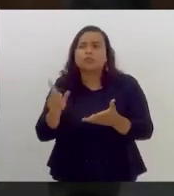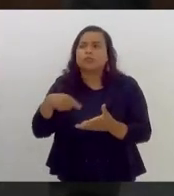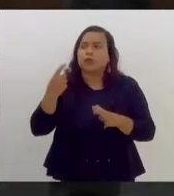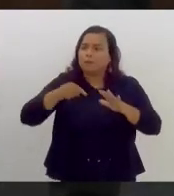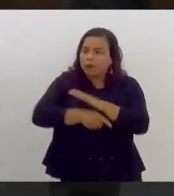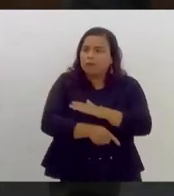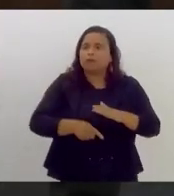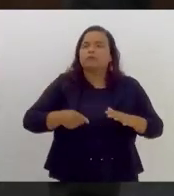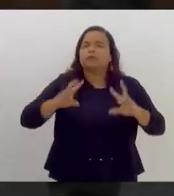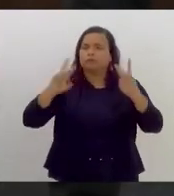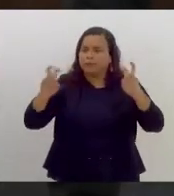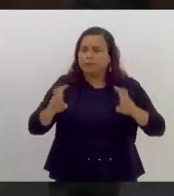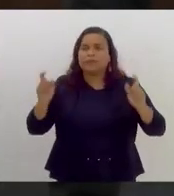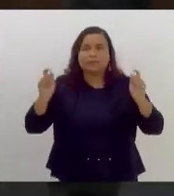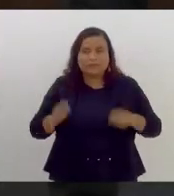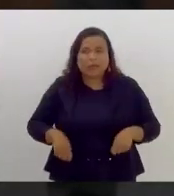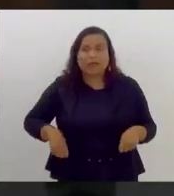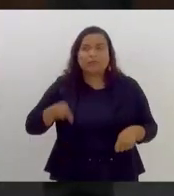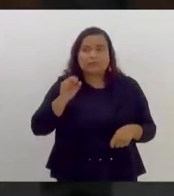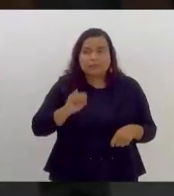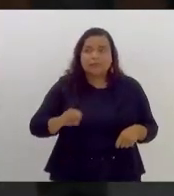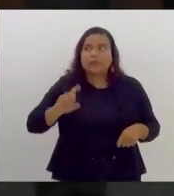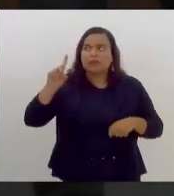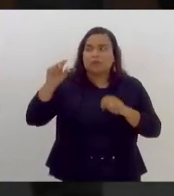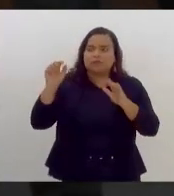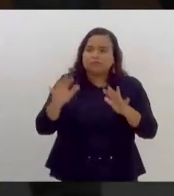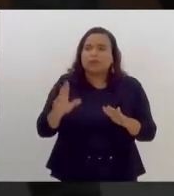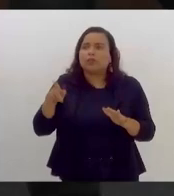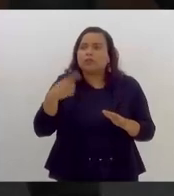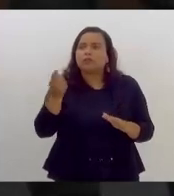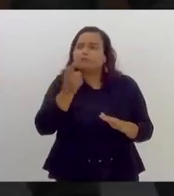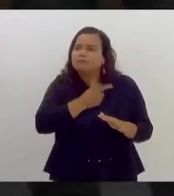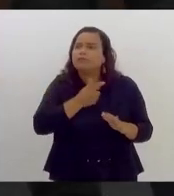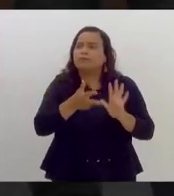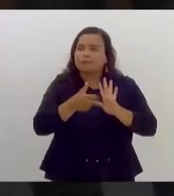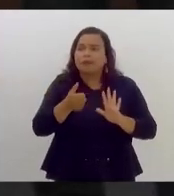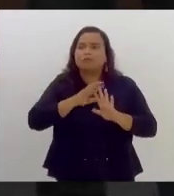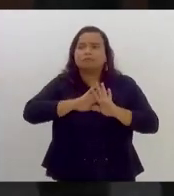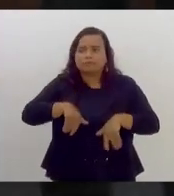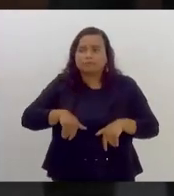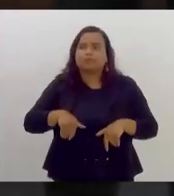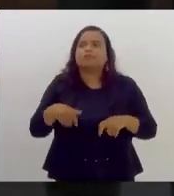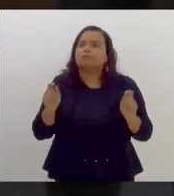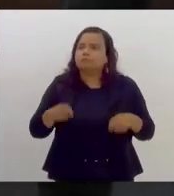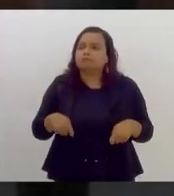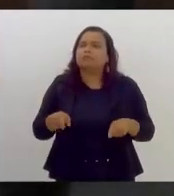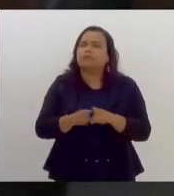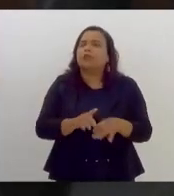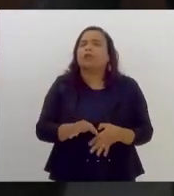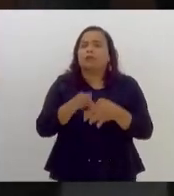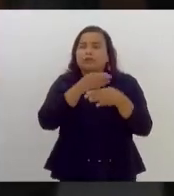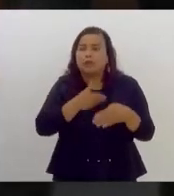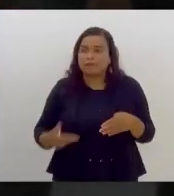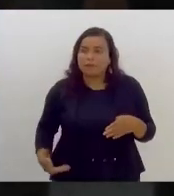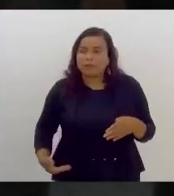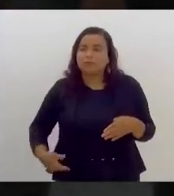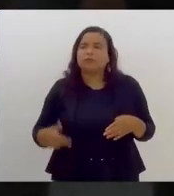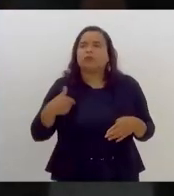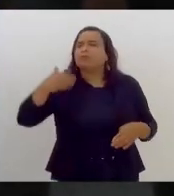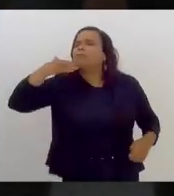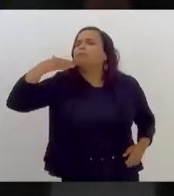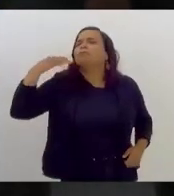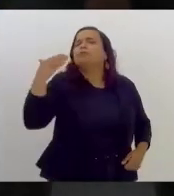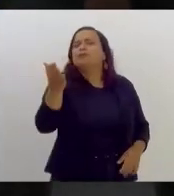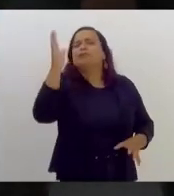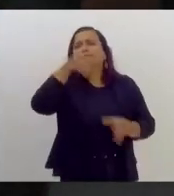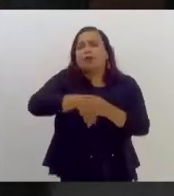assuntos e que, se Deus quiser, vamos derrubar esses vetos. Então, pela liderança do governo, eu vou pedir o